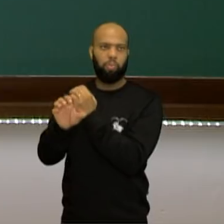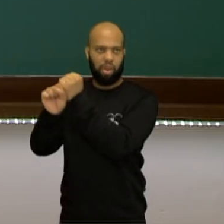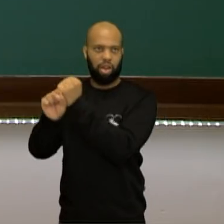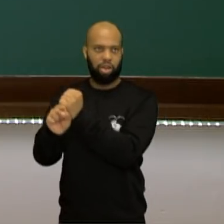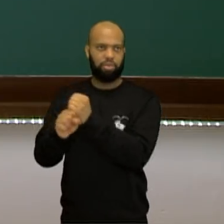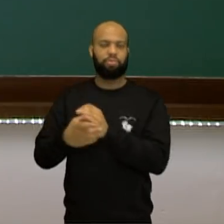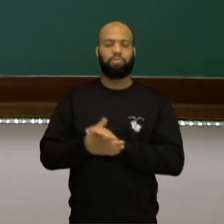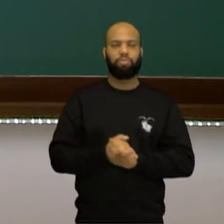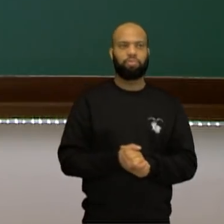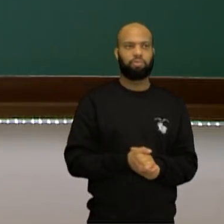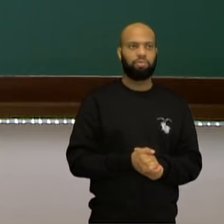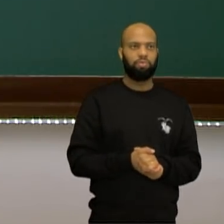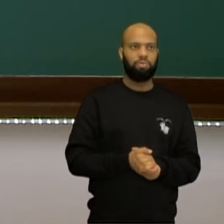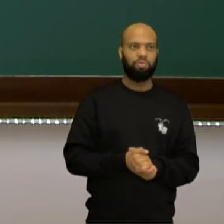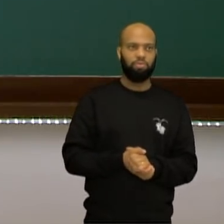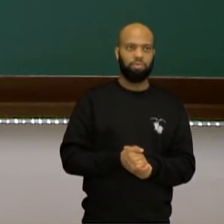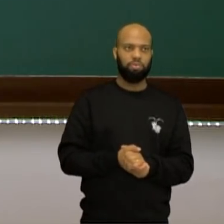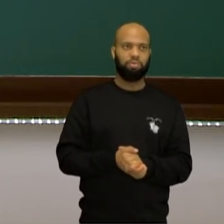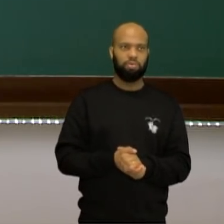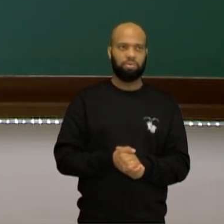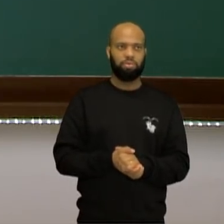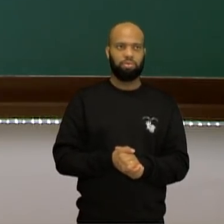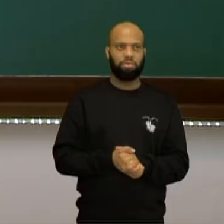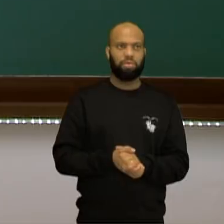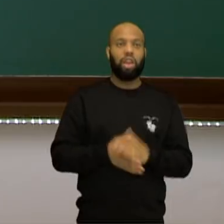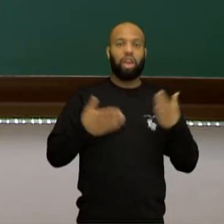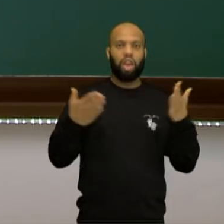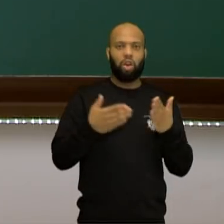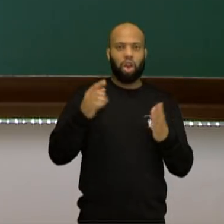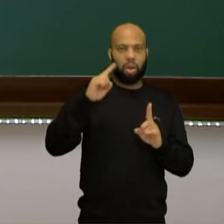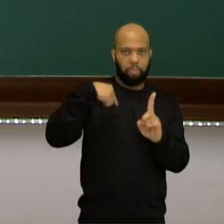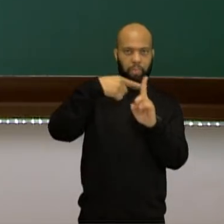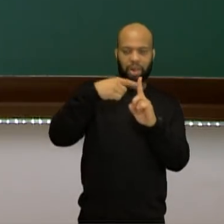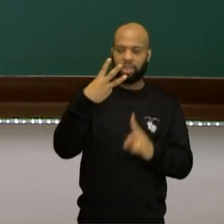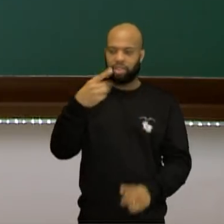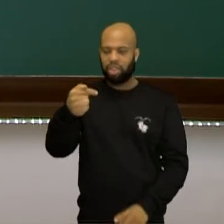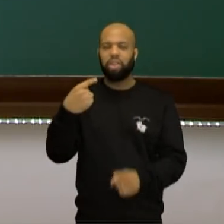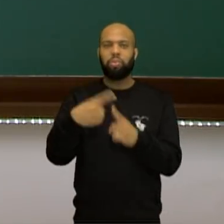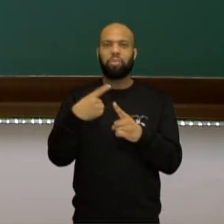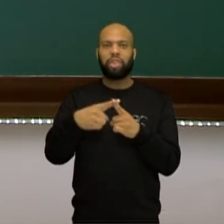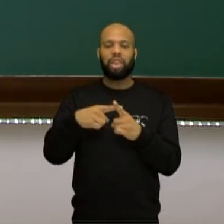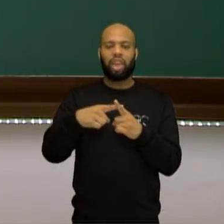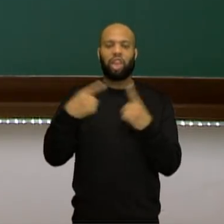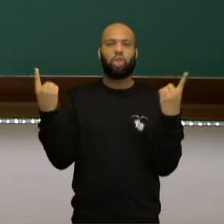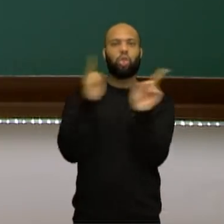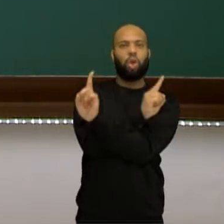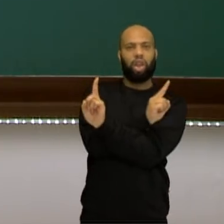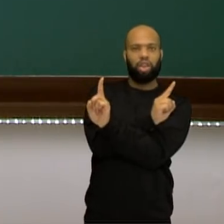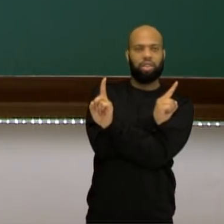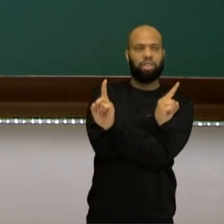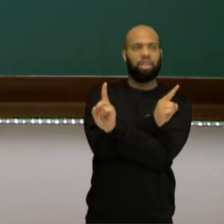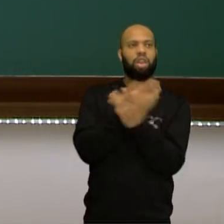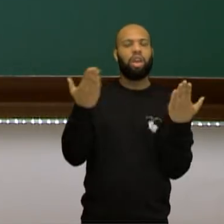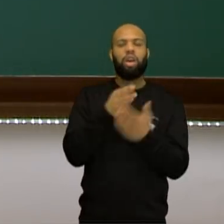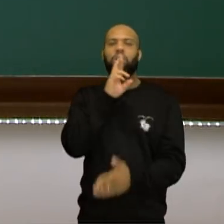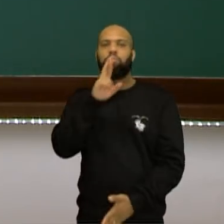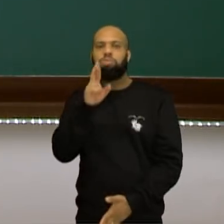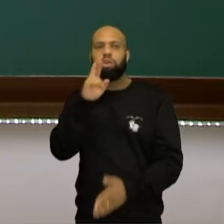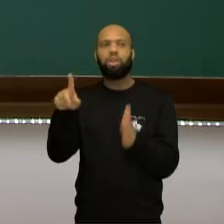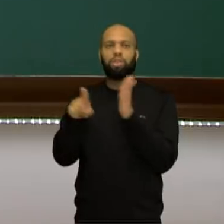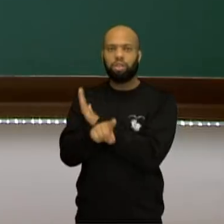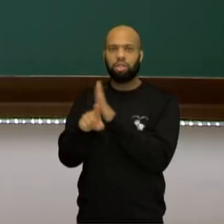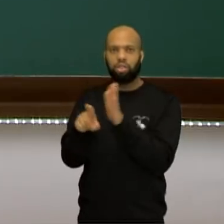18 mais 37. Mais 37 porque é o oposto de menos 37. Resolve essa continha,